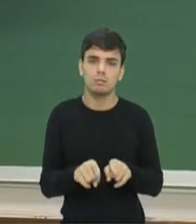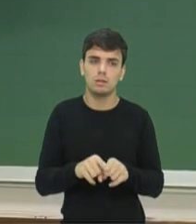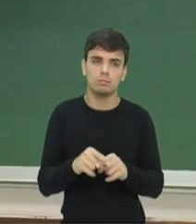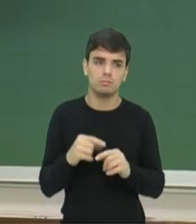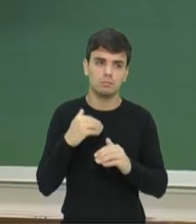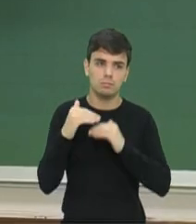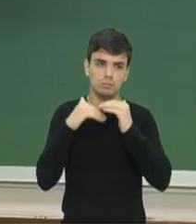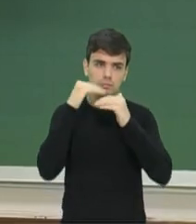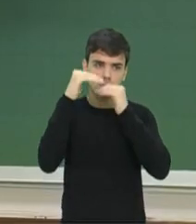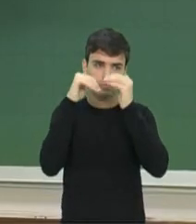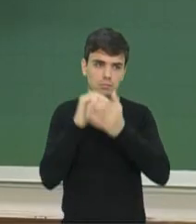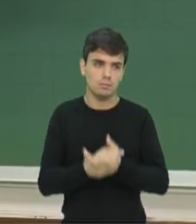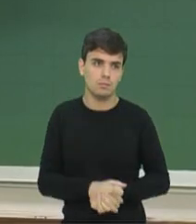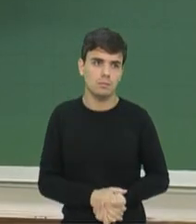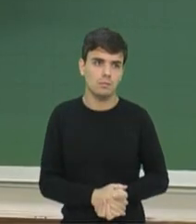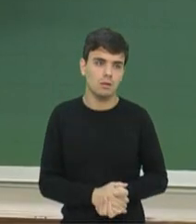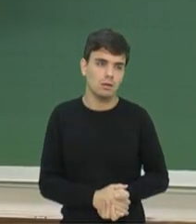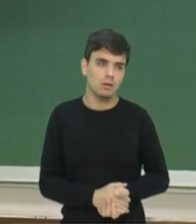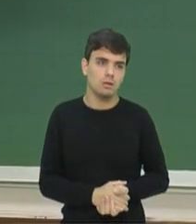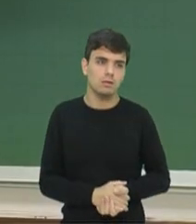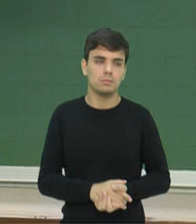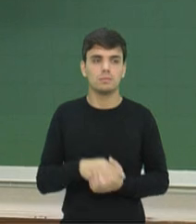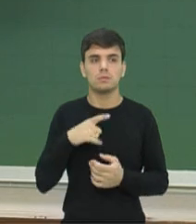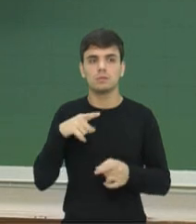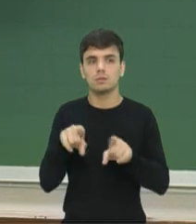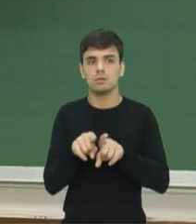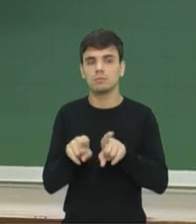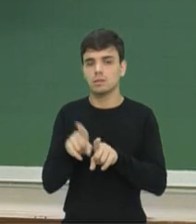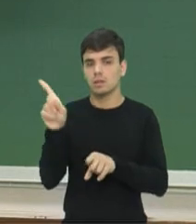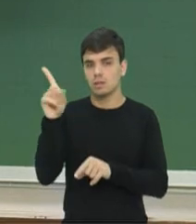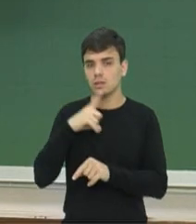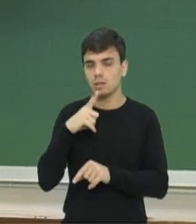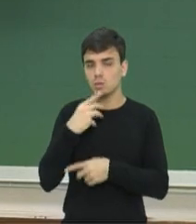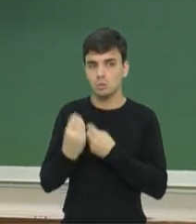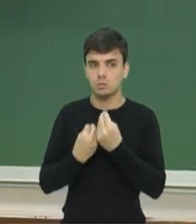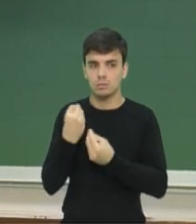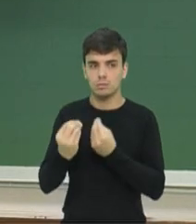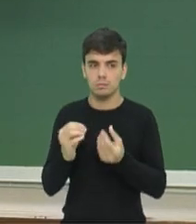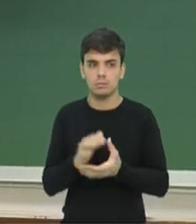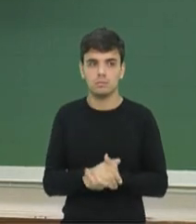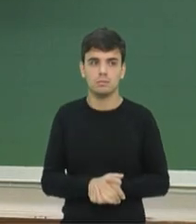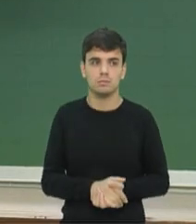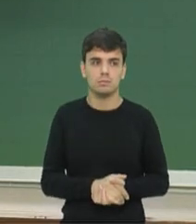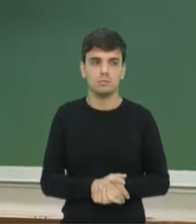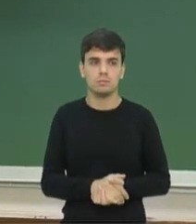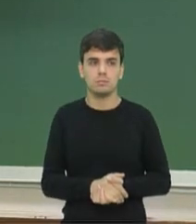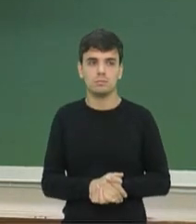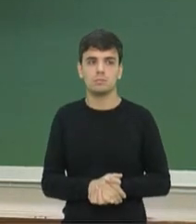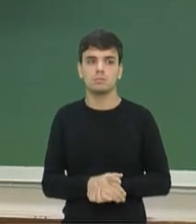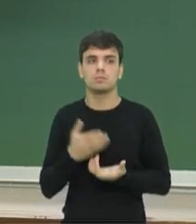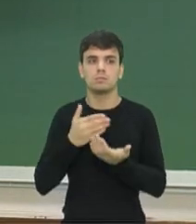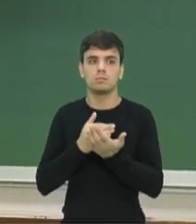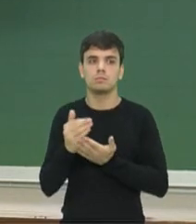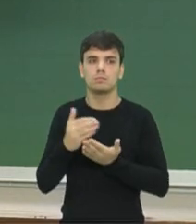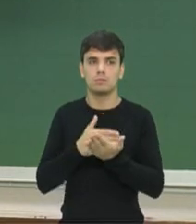das suas cores, né? Então aqui também a parte de graduação, todas elas divididas em dans. Então aqui inicia a